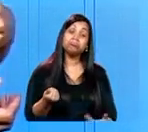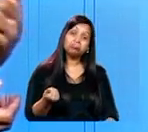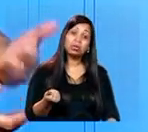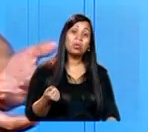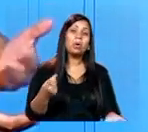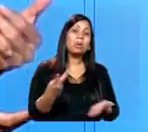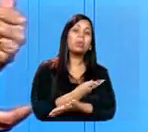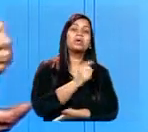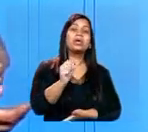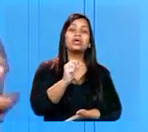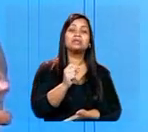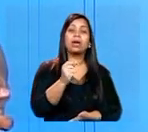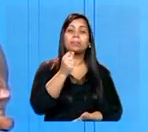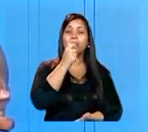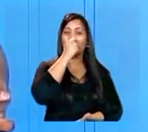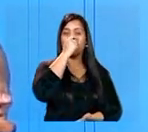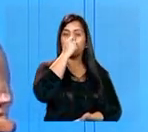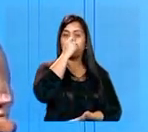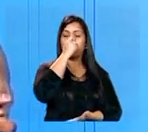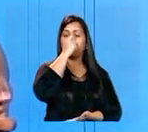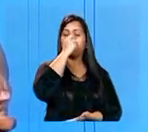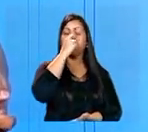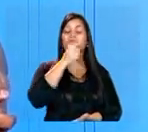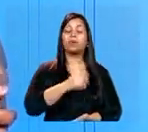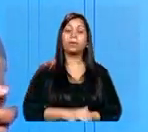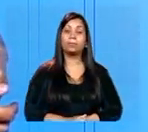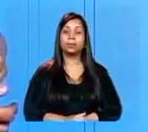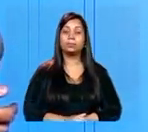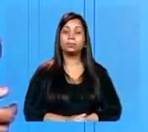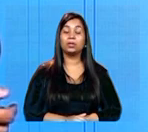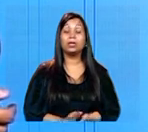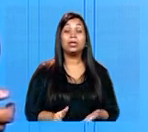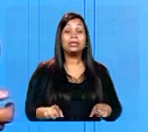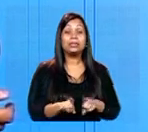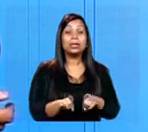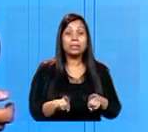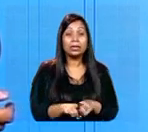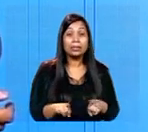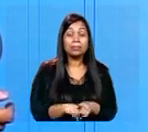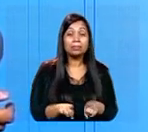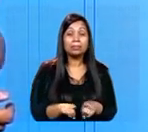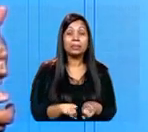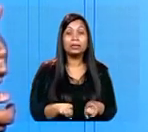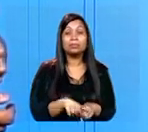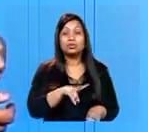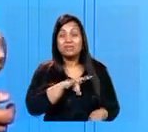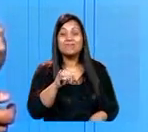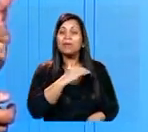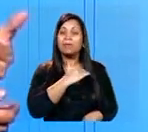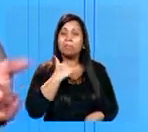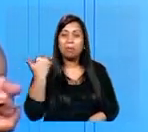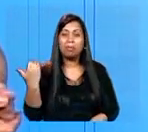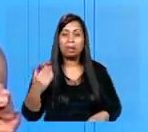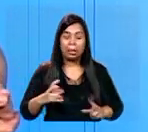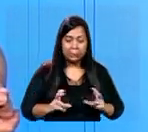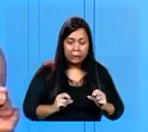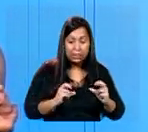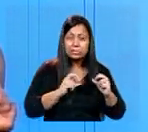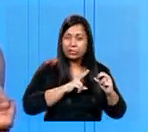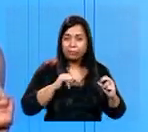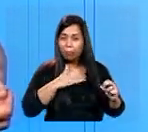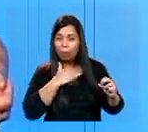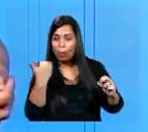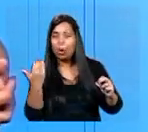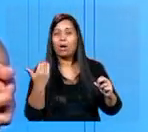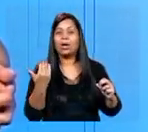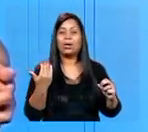de afogamento, que ficaram vítimas de hipóxia. Pacientes de fase final, tratamento de câncer, que